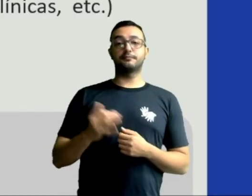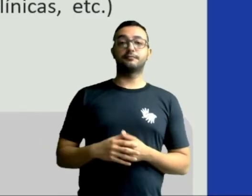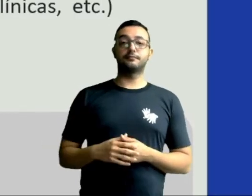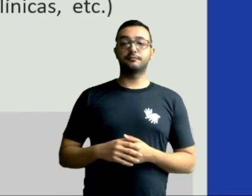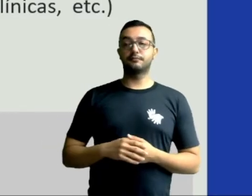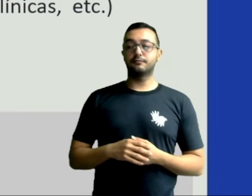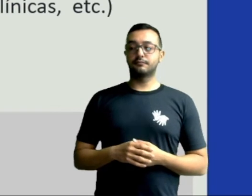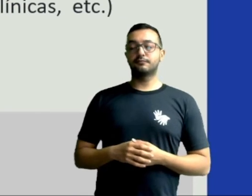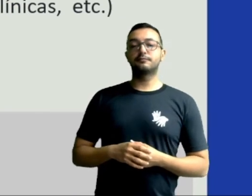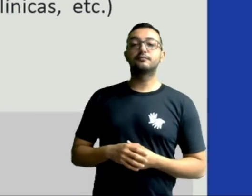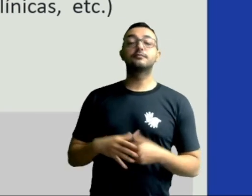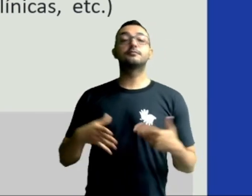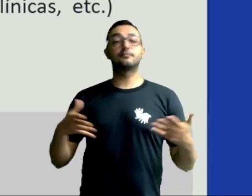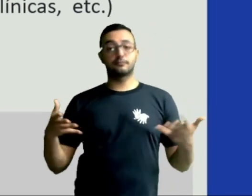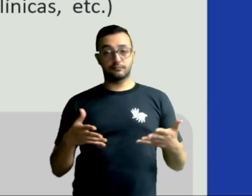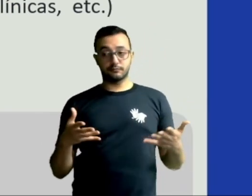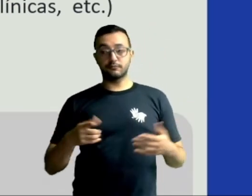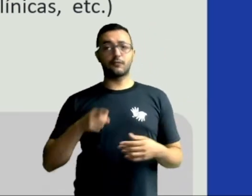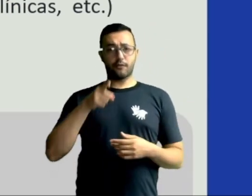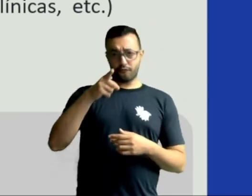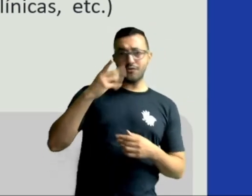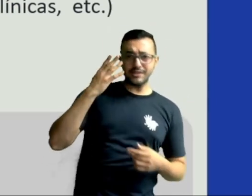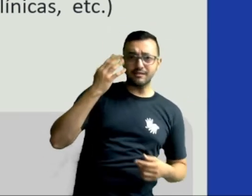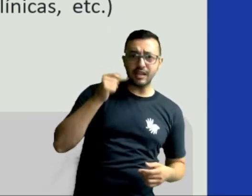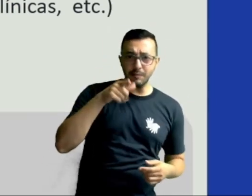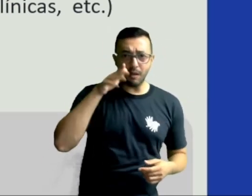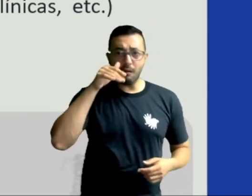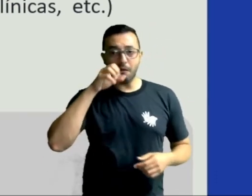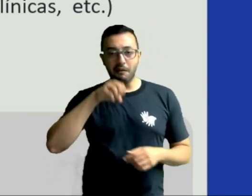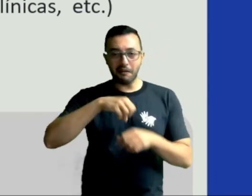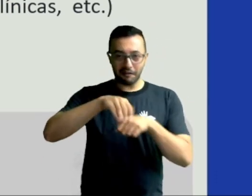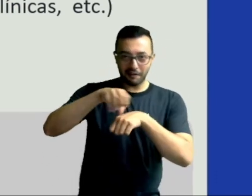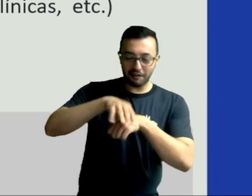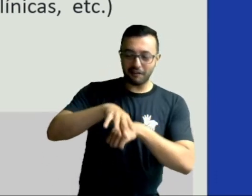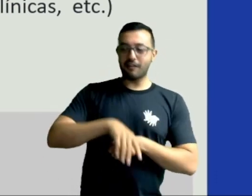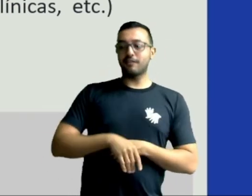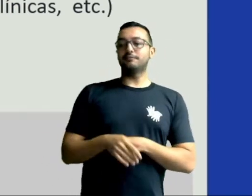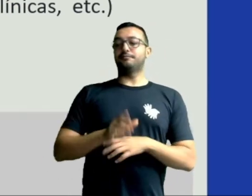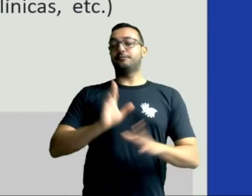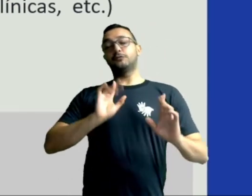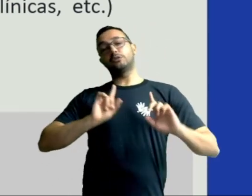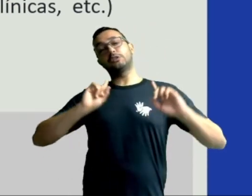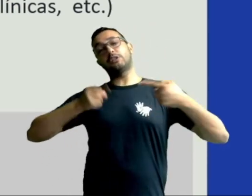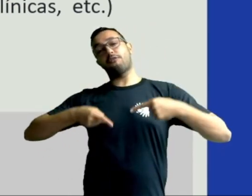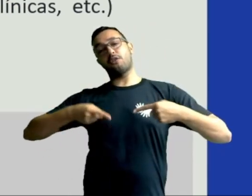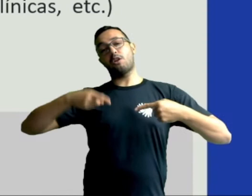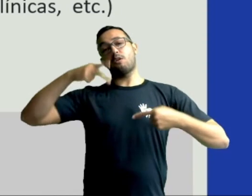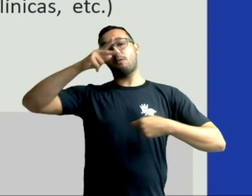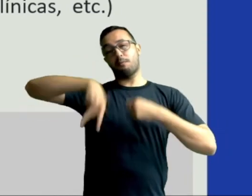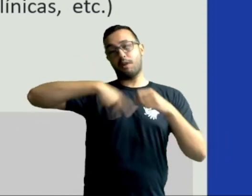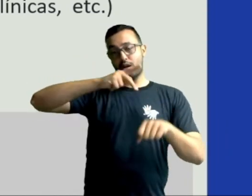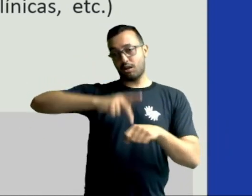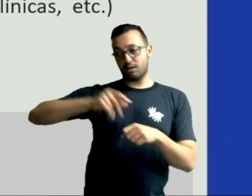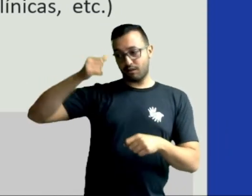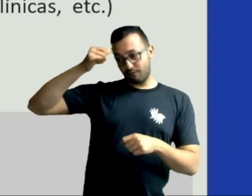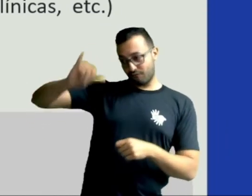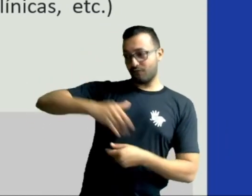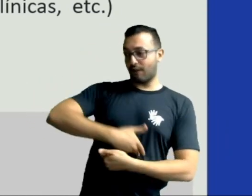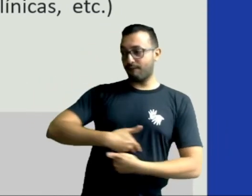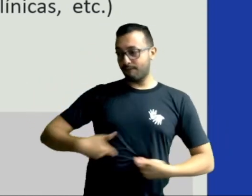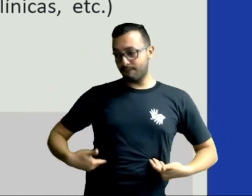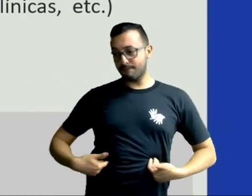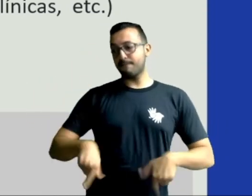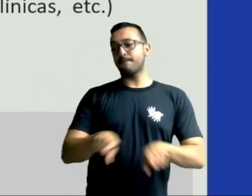importante. Chegamos agora na questão do você sabia. Os desafios dos países diante do combate à